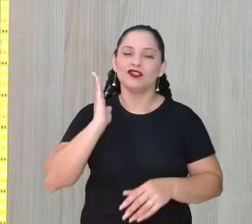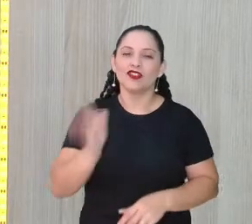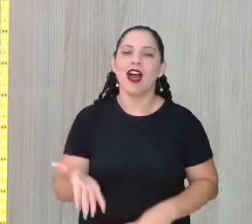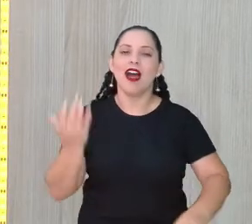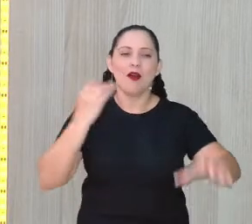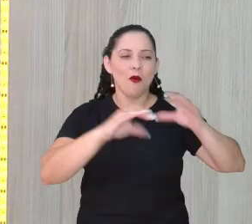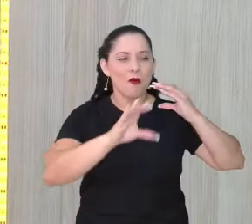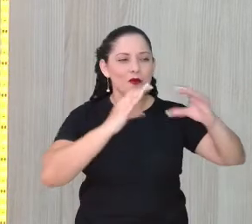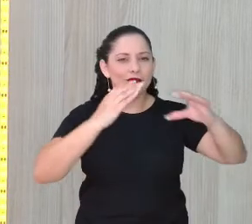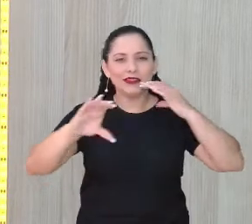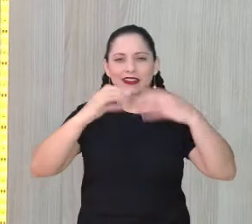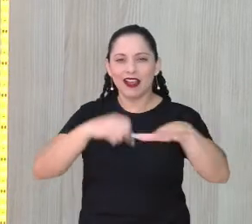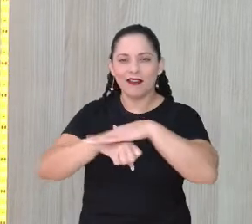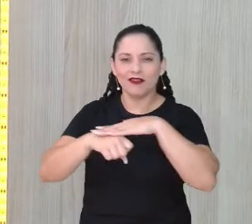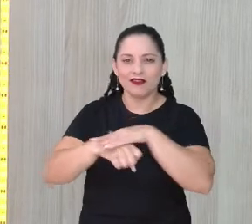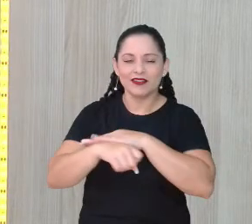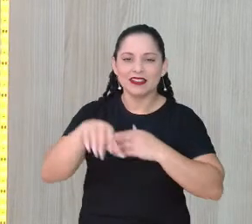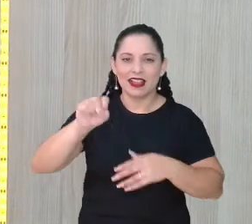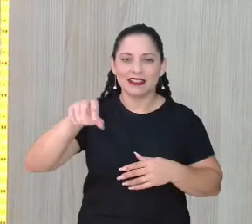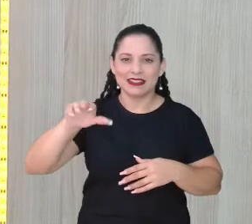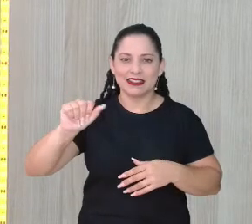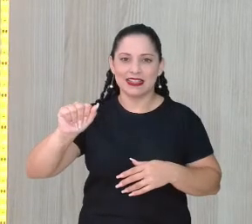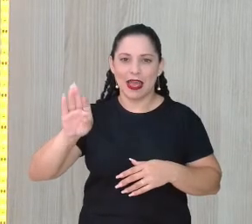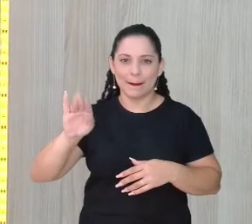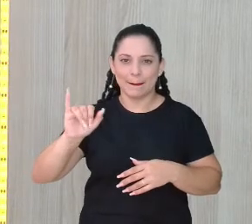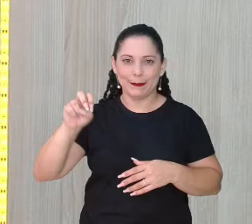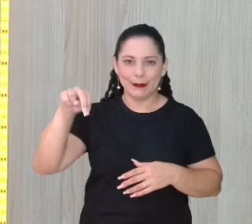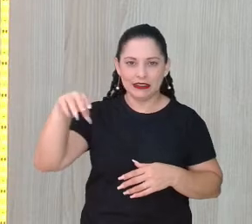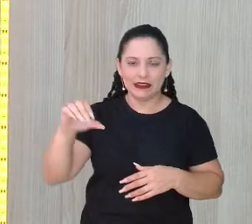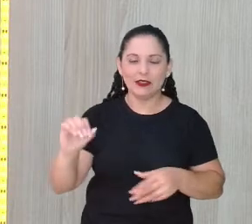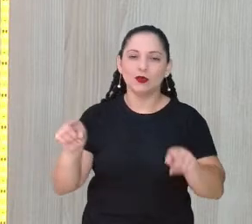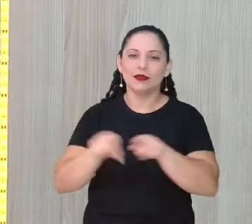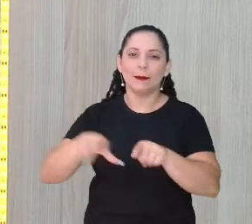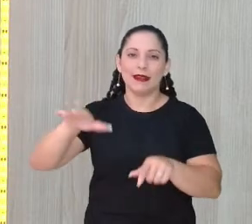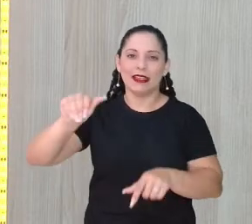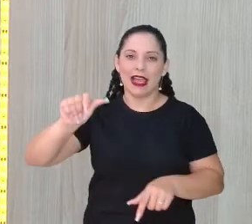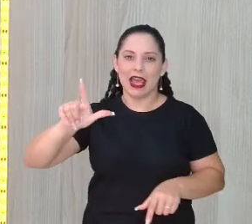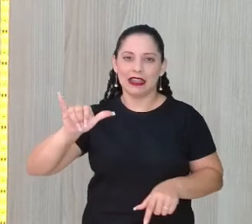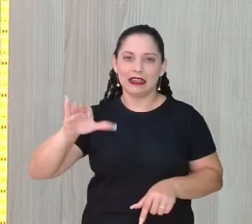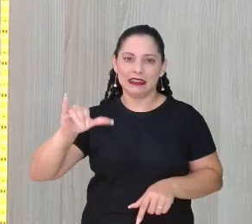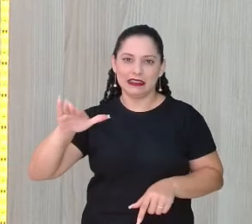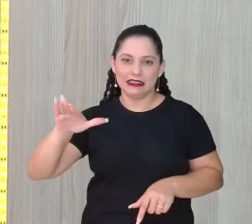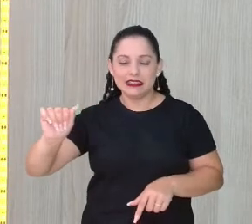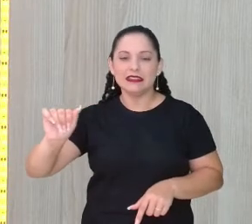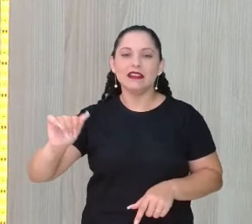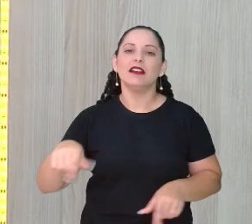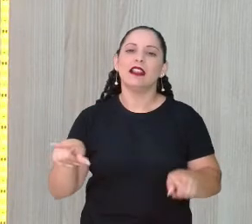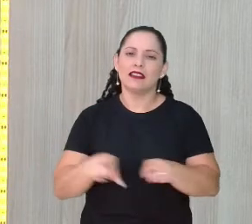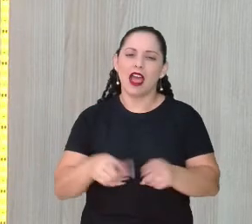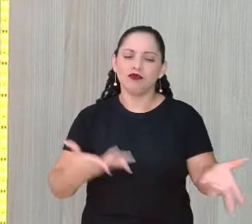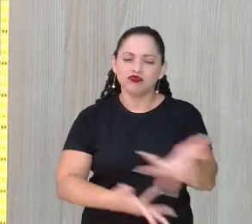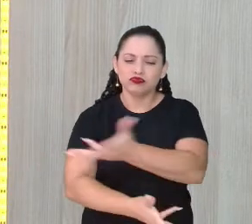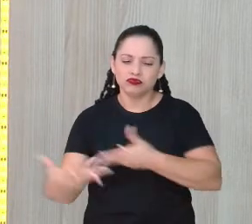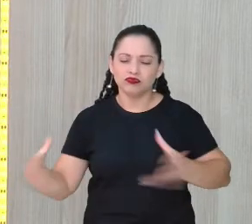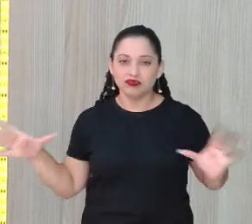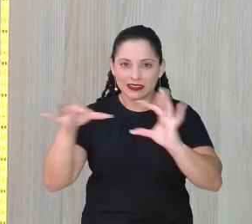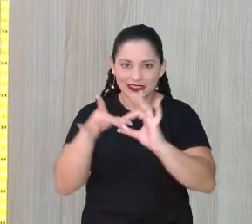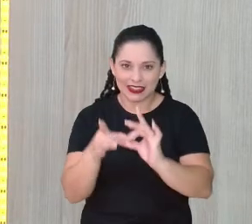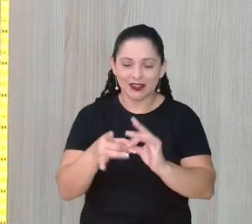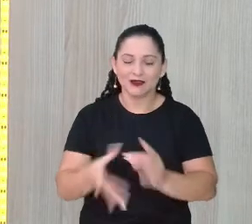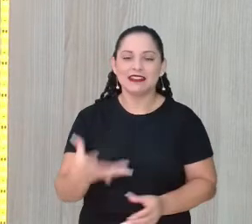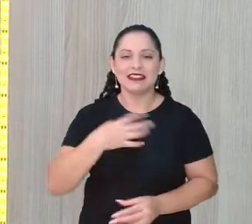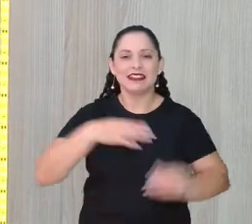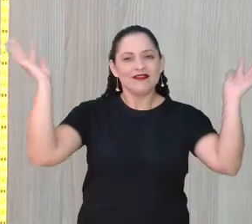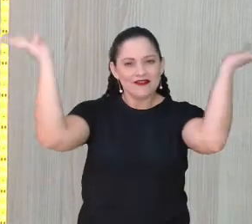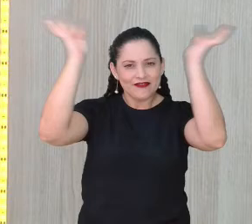com o Sabino, a Alicia, que está aqui assistindo sua aula. Estão aqui conectados. Eu fico muito feliz em ter